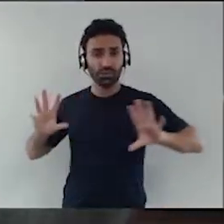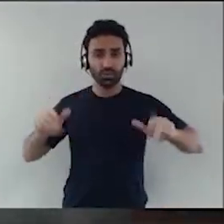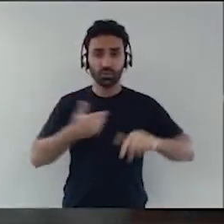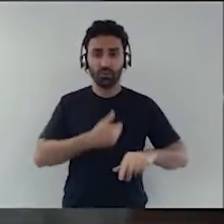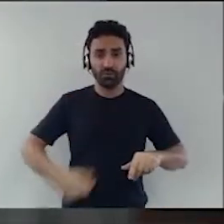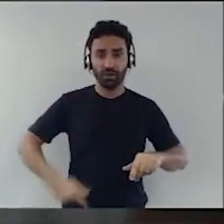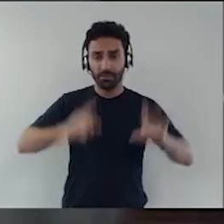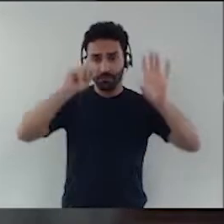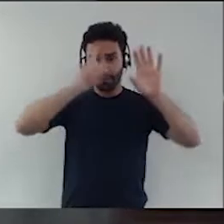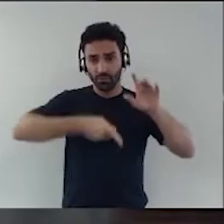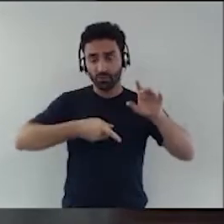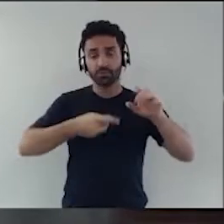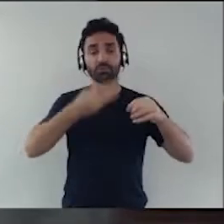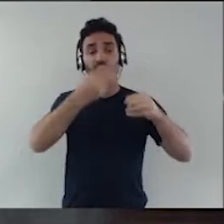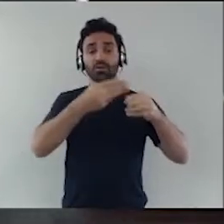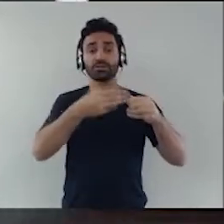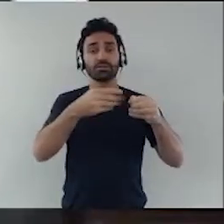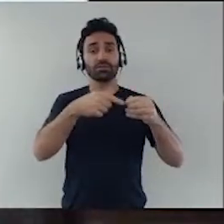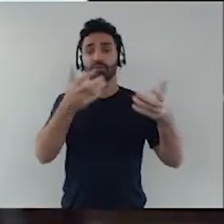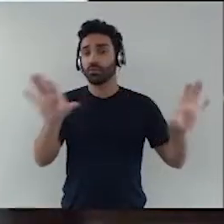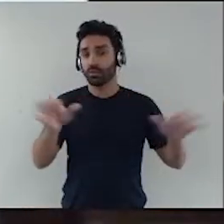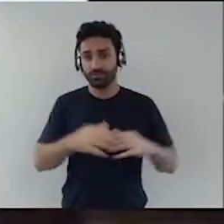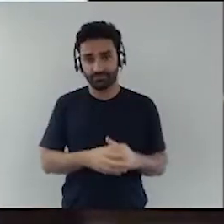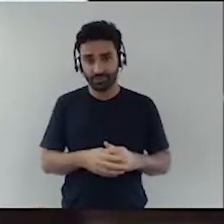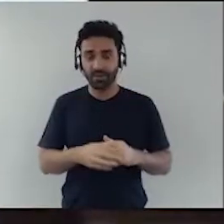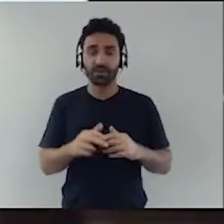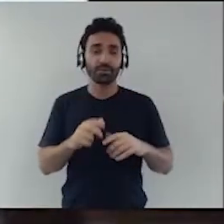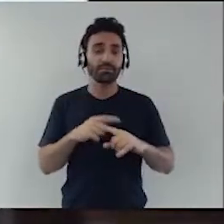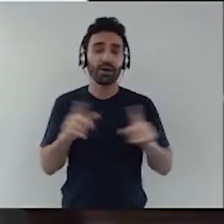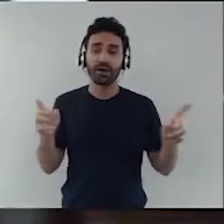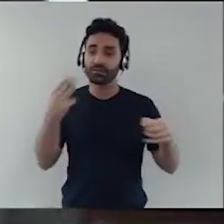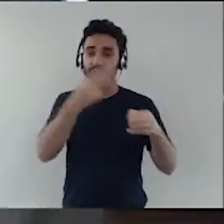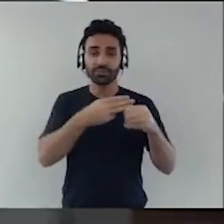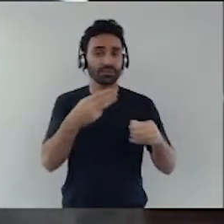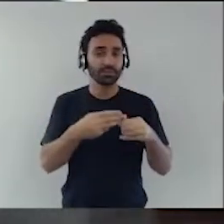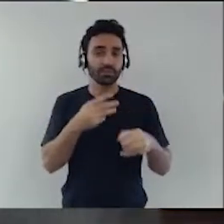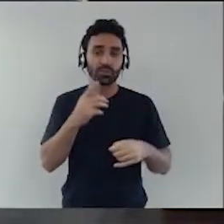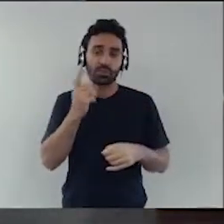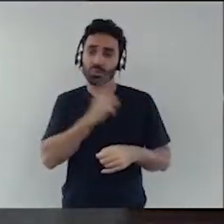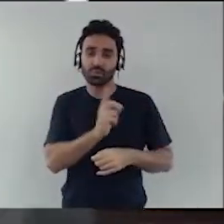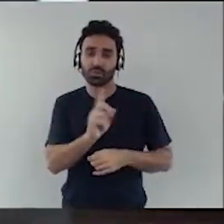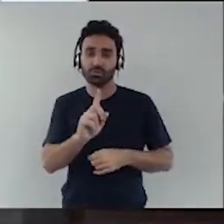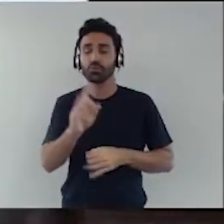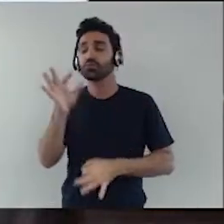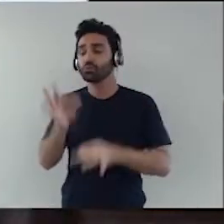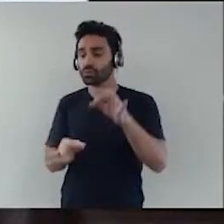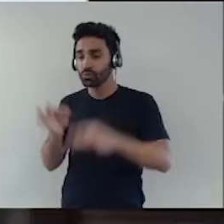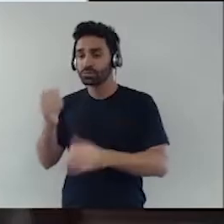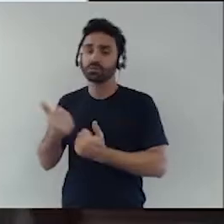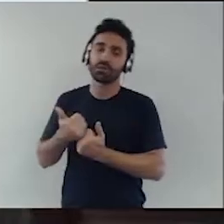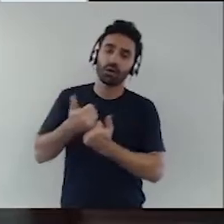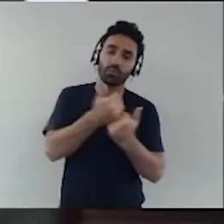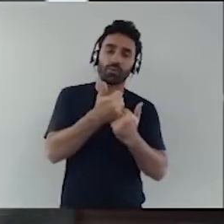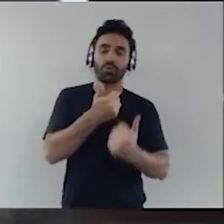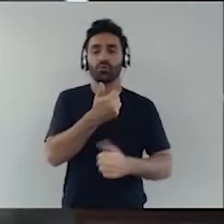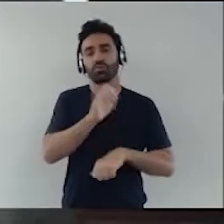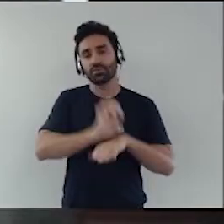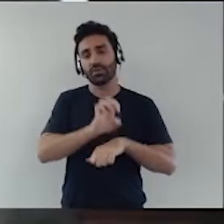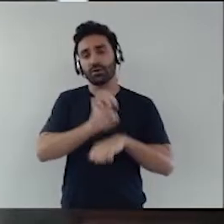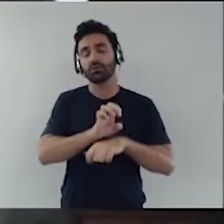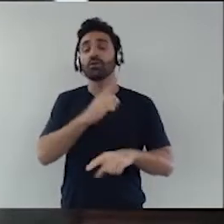município quis reagir e não teve voz. Os juízes simplesmente apoiaram o Estado, porque